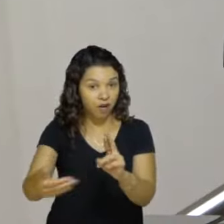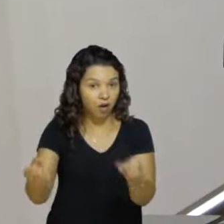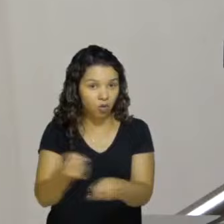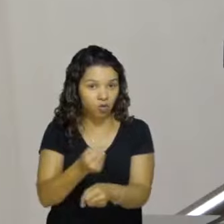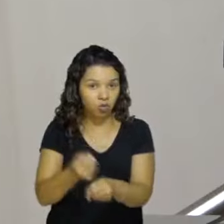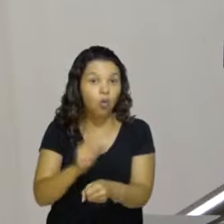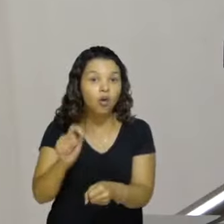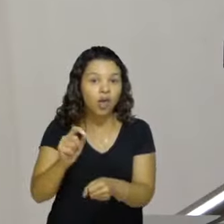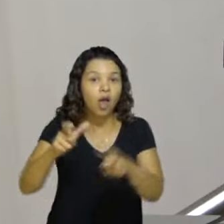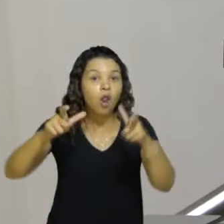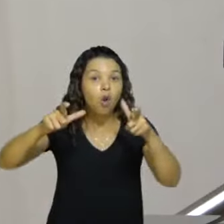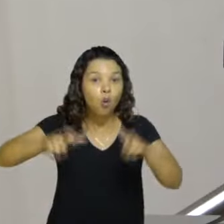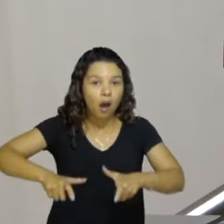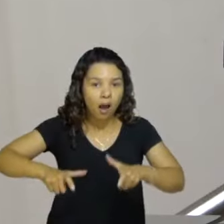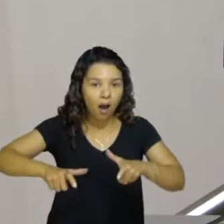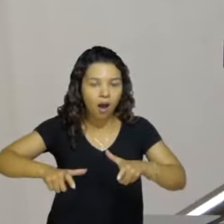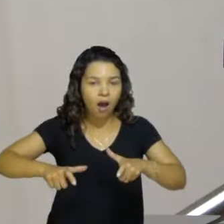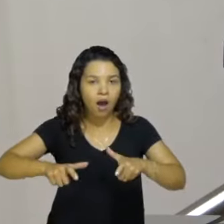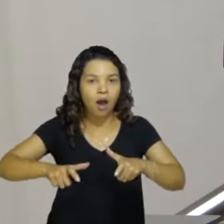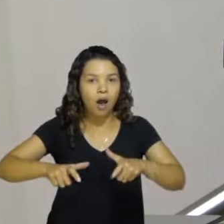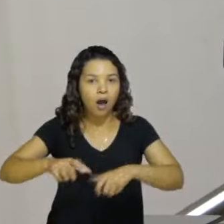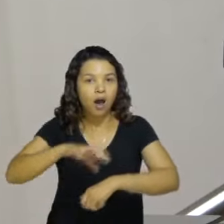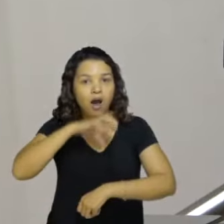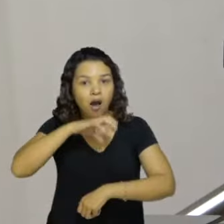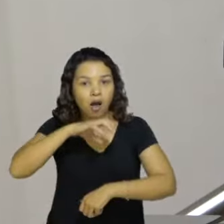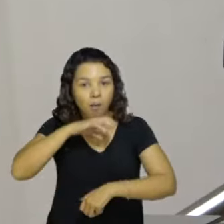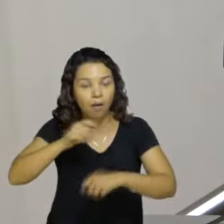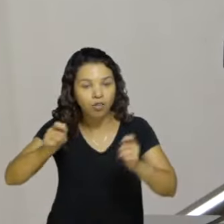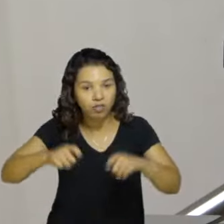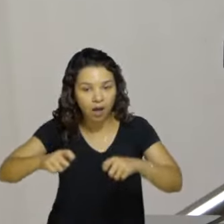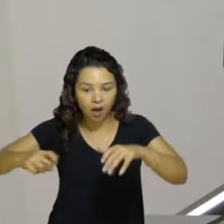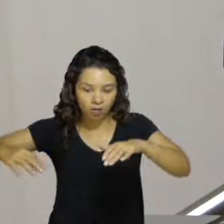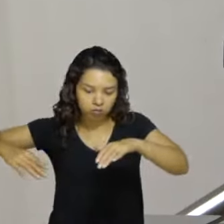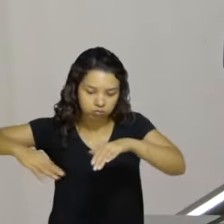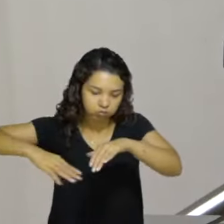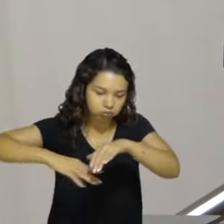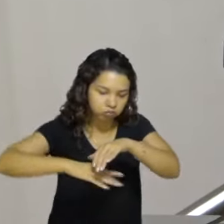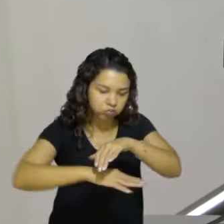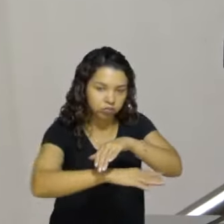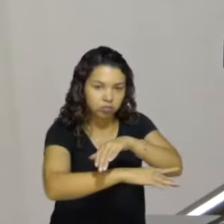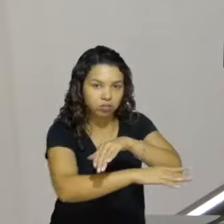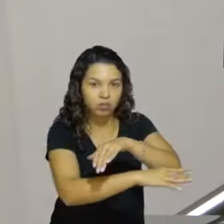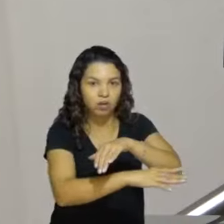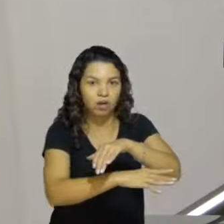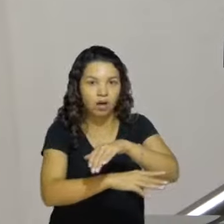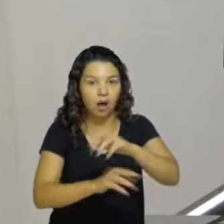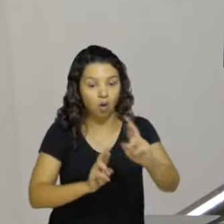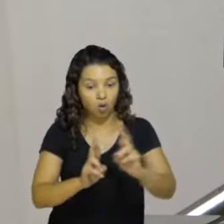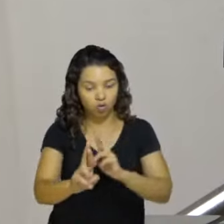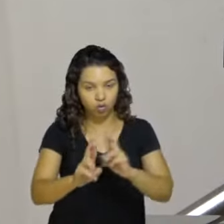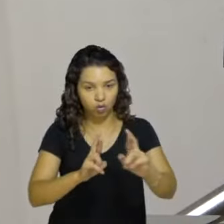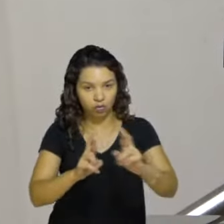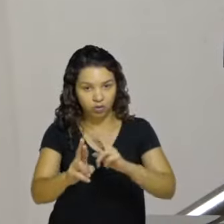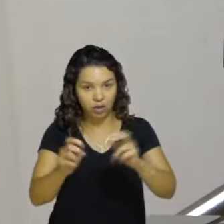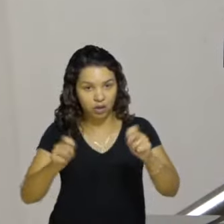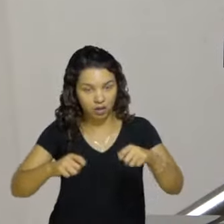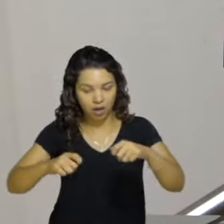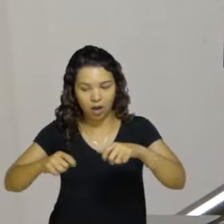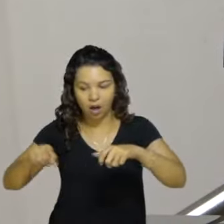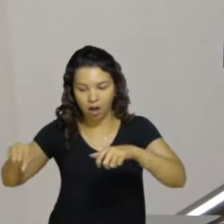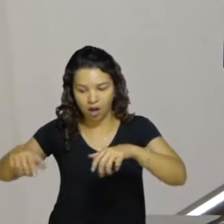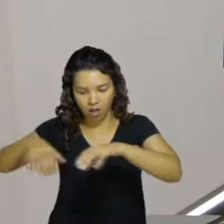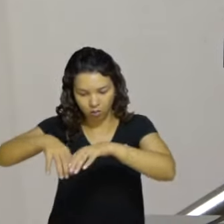vão poder passar através dos corredores ecológicos. E aí a gente vai reduzir muito o atropelamento. Você passa aí